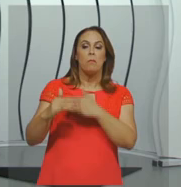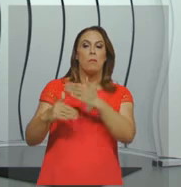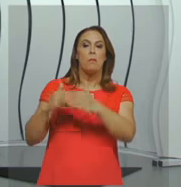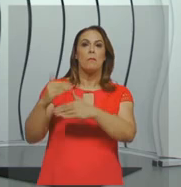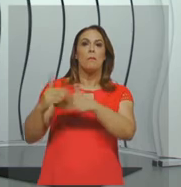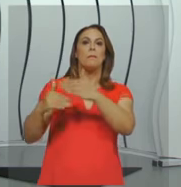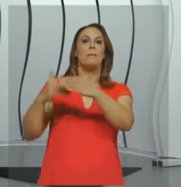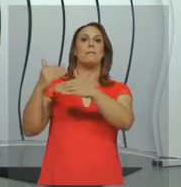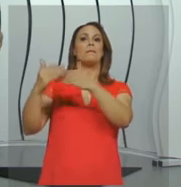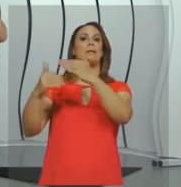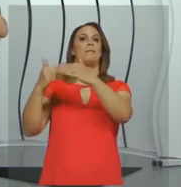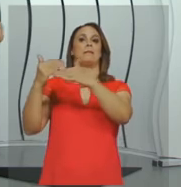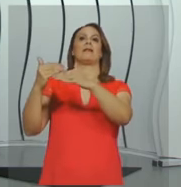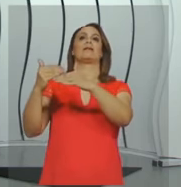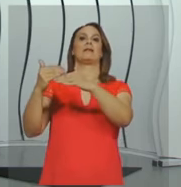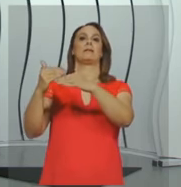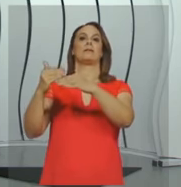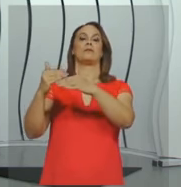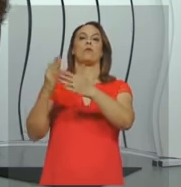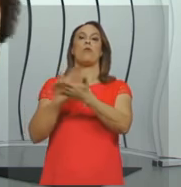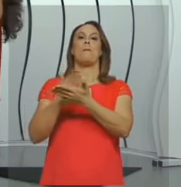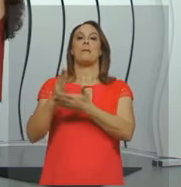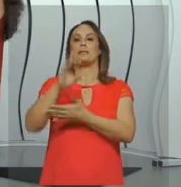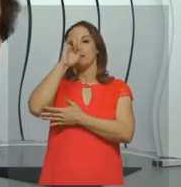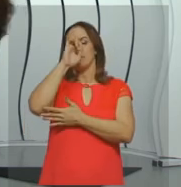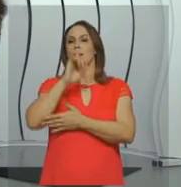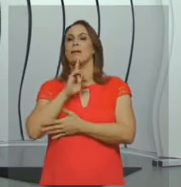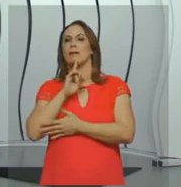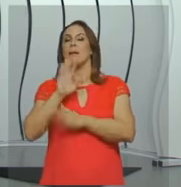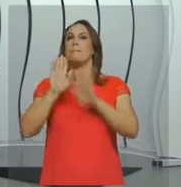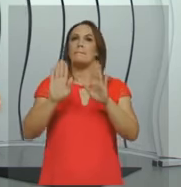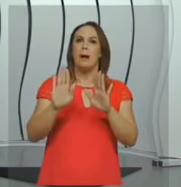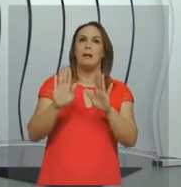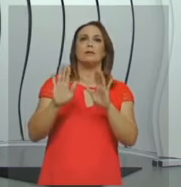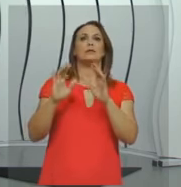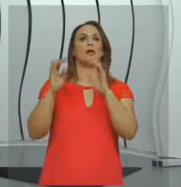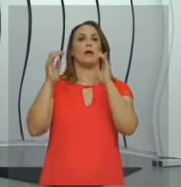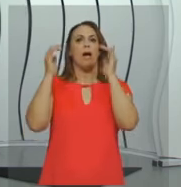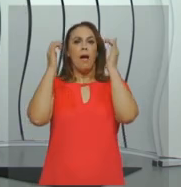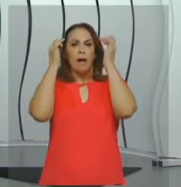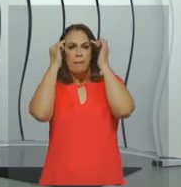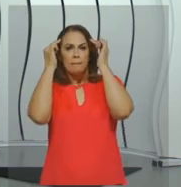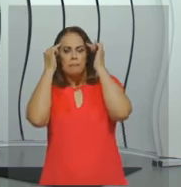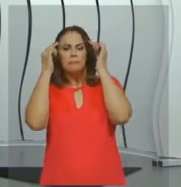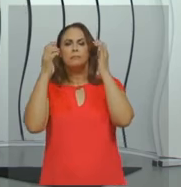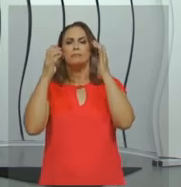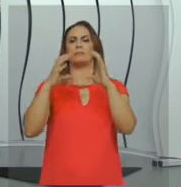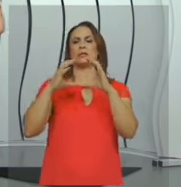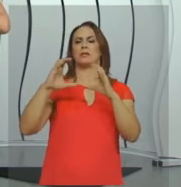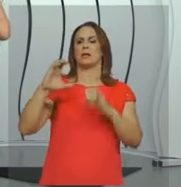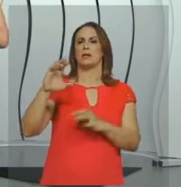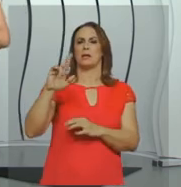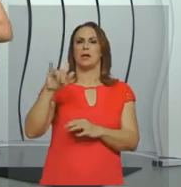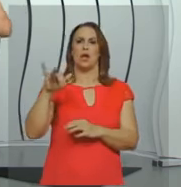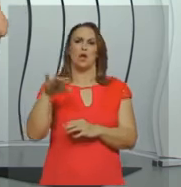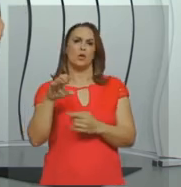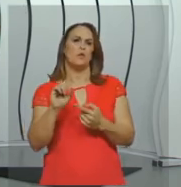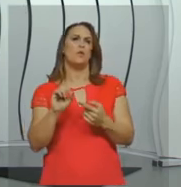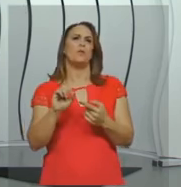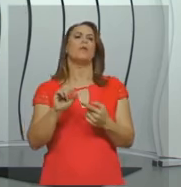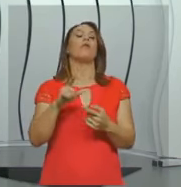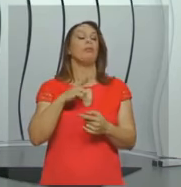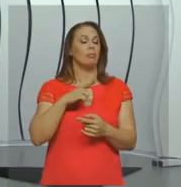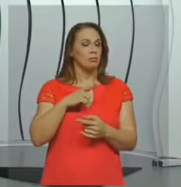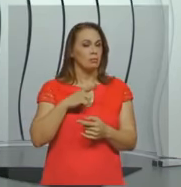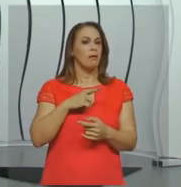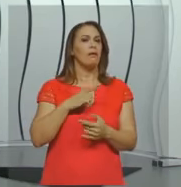externo, da costela, tá? Isso vai se reduzir, mas elas continuam ali produzindo. E é um tecido extremamente